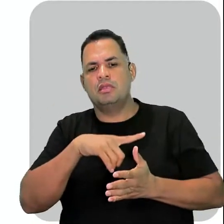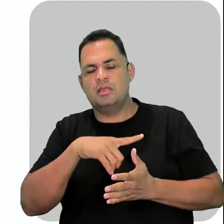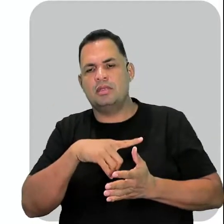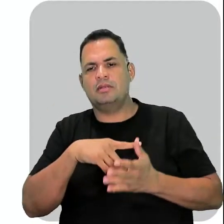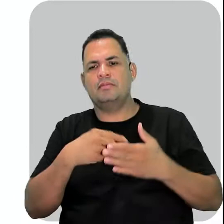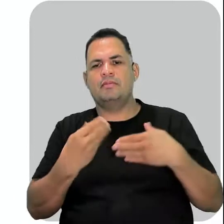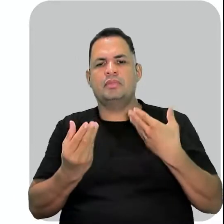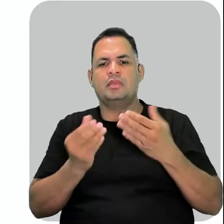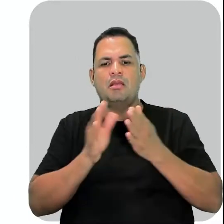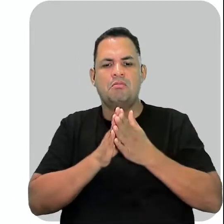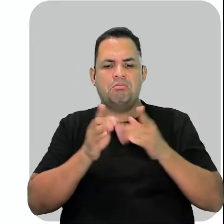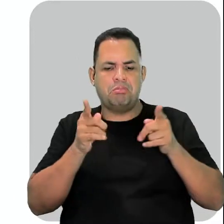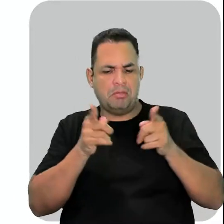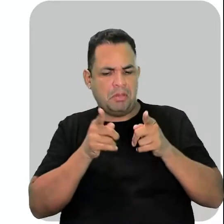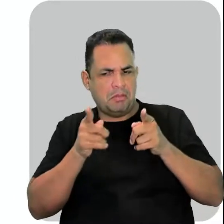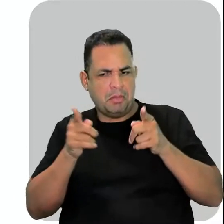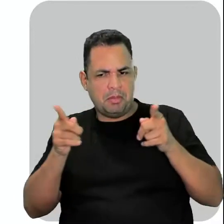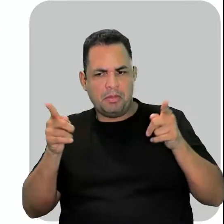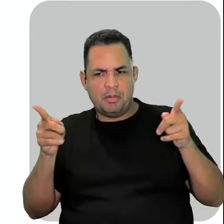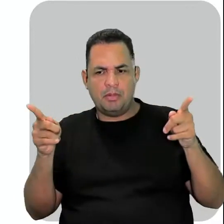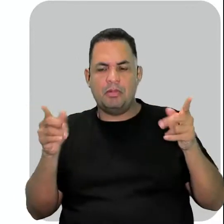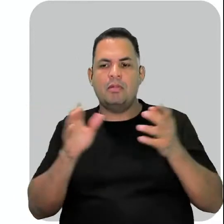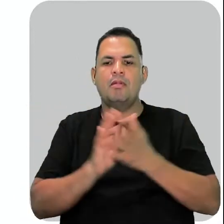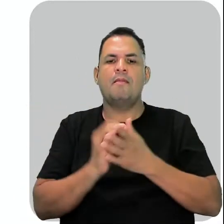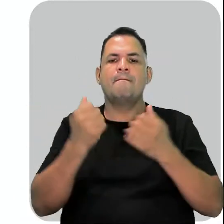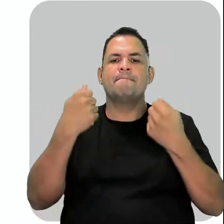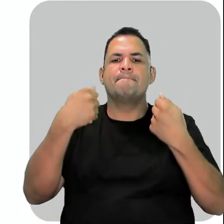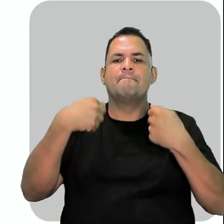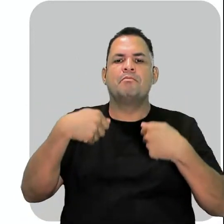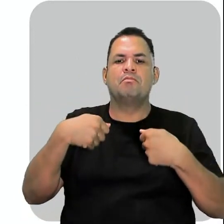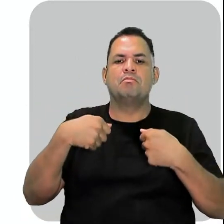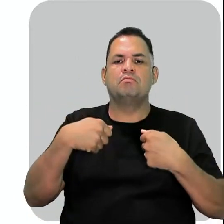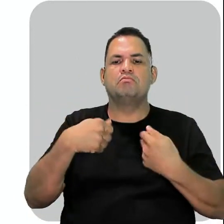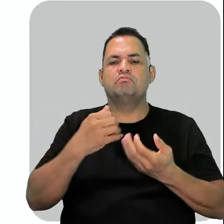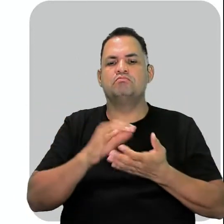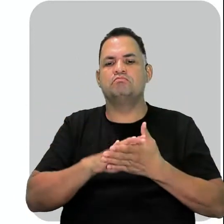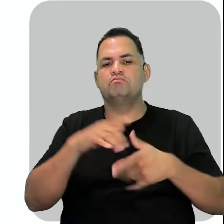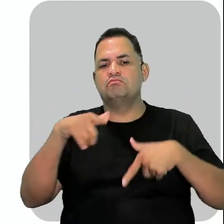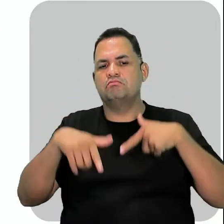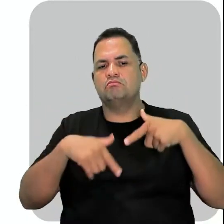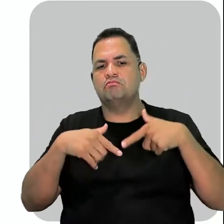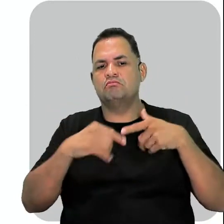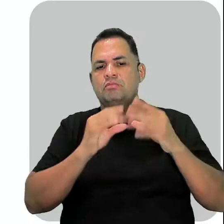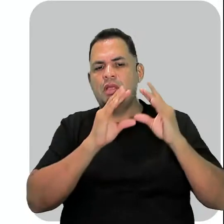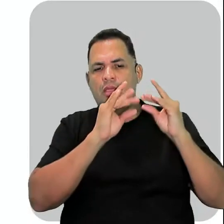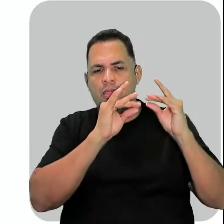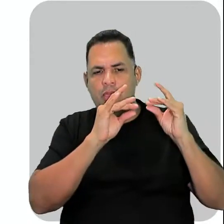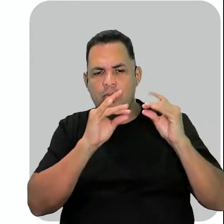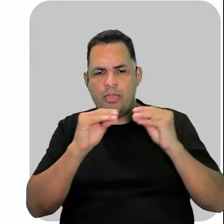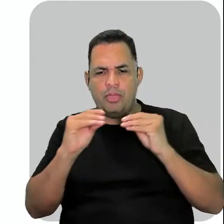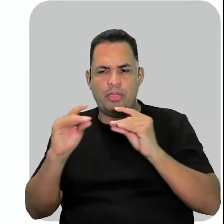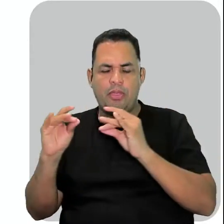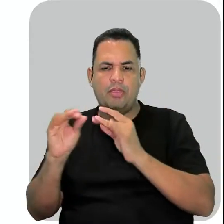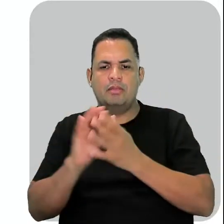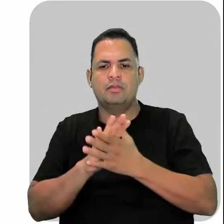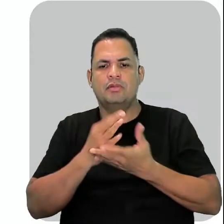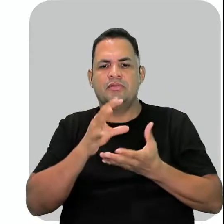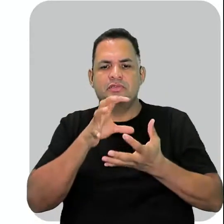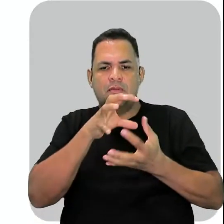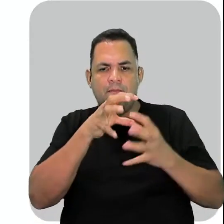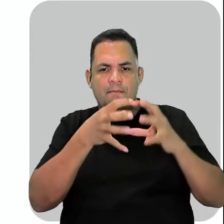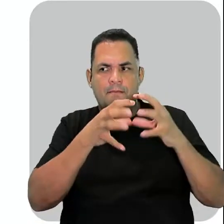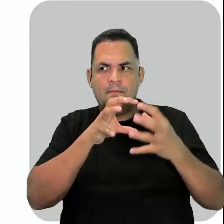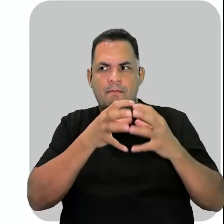quer, né, o tamanho e tudo mais, ele vai poder sim ser trabalhado como um fluido e a partir dali ele vai ser moldado